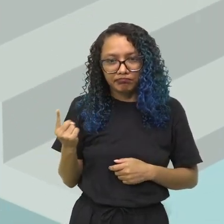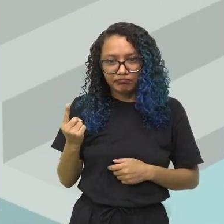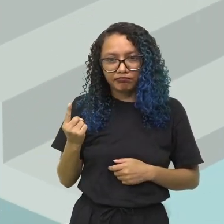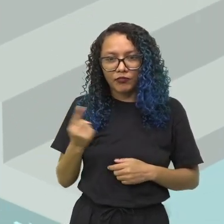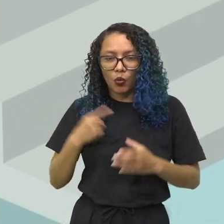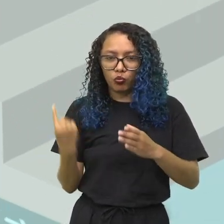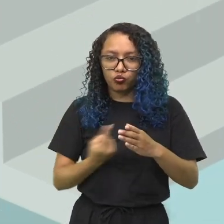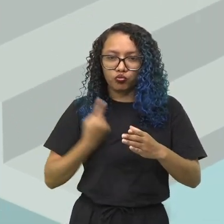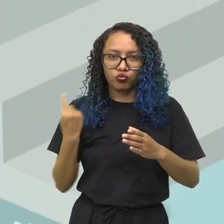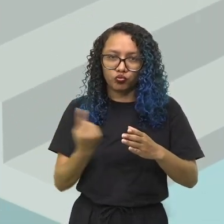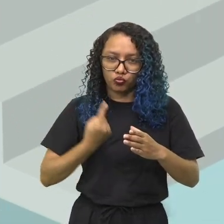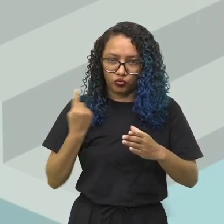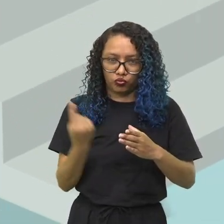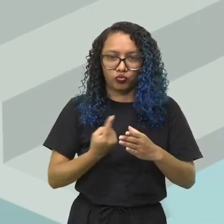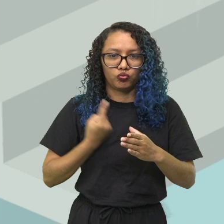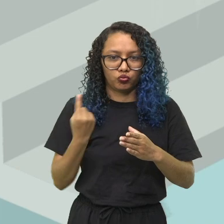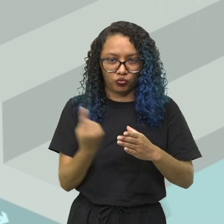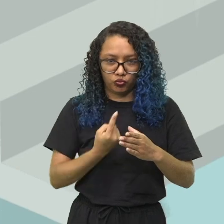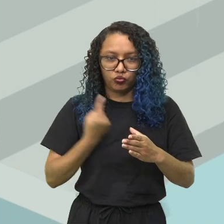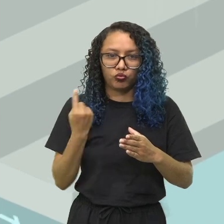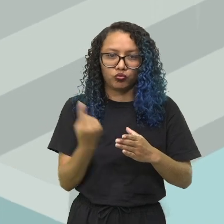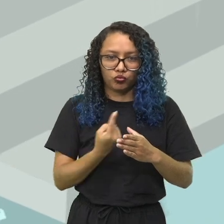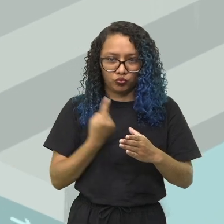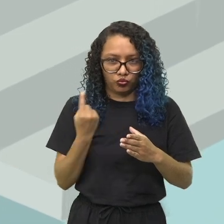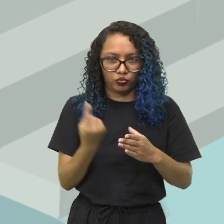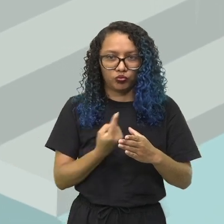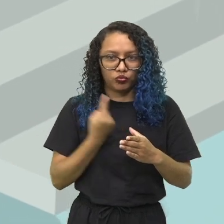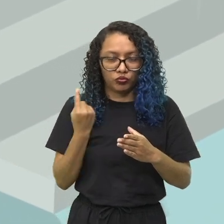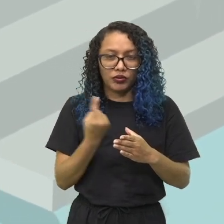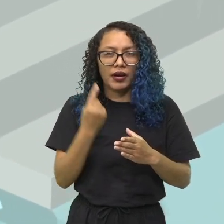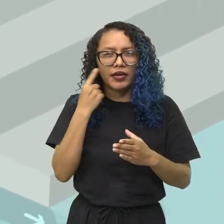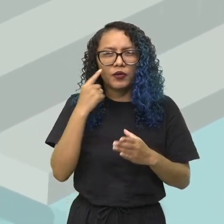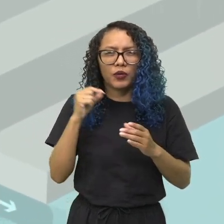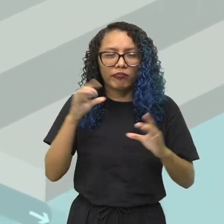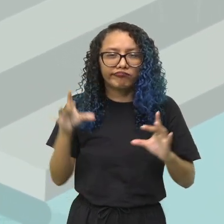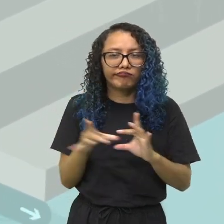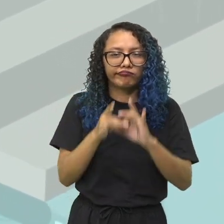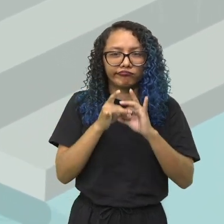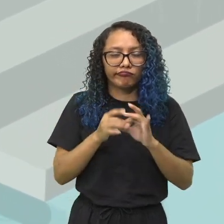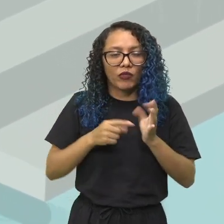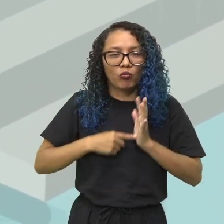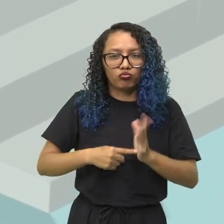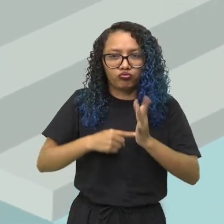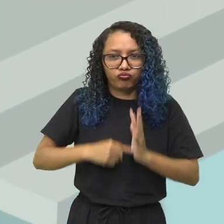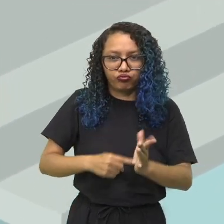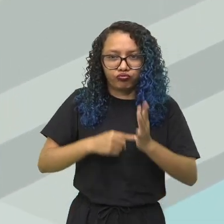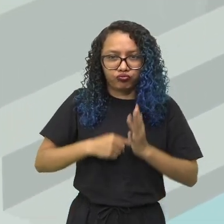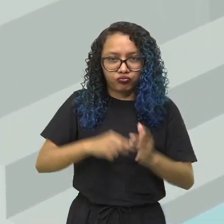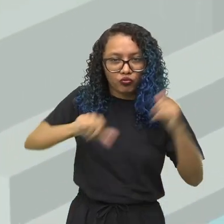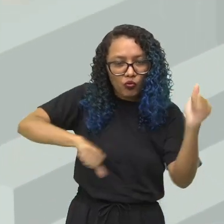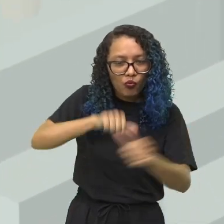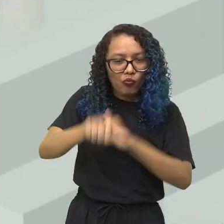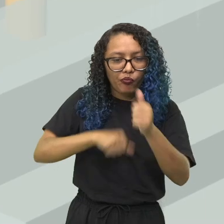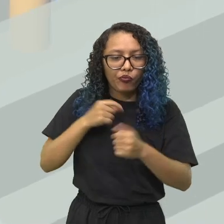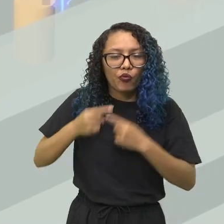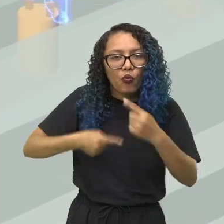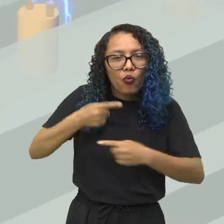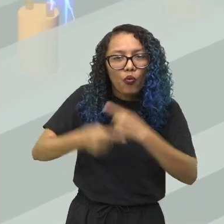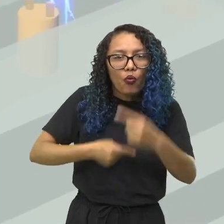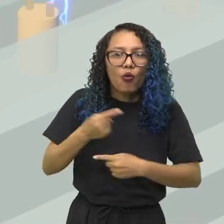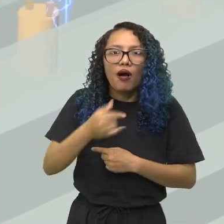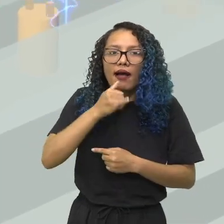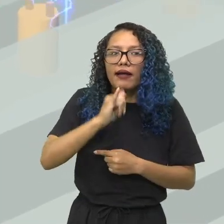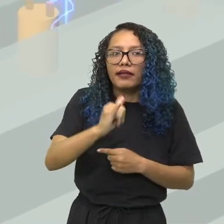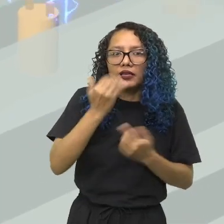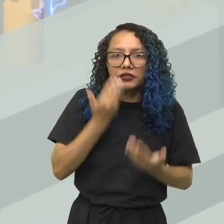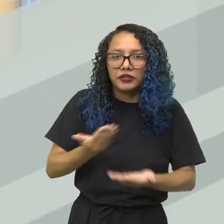girar. Por sua vez, aciona um gerador que transforma a energia da turbina em energia elétrica, que sai das usinas pelas linhas